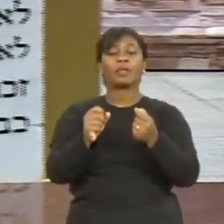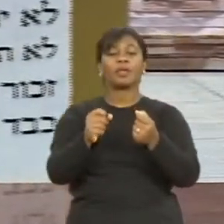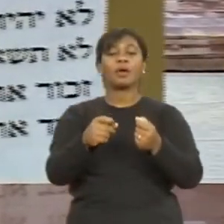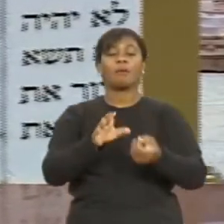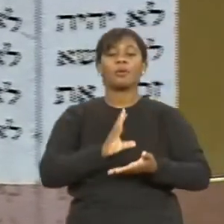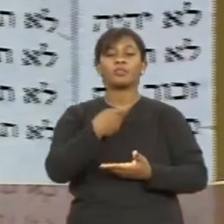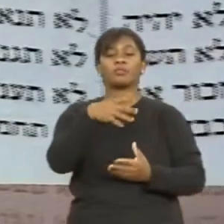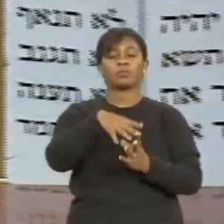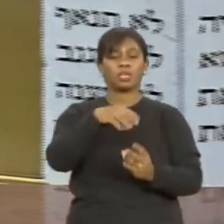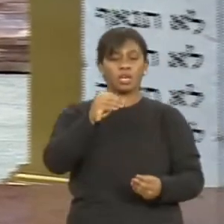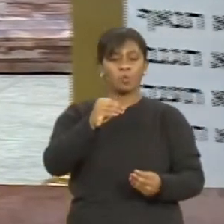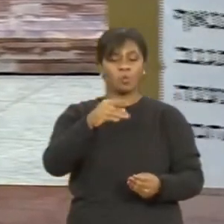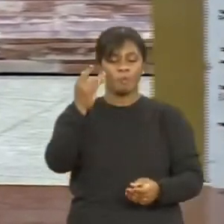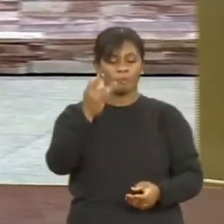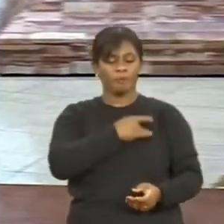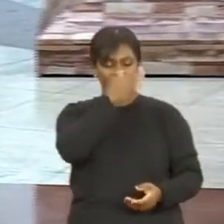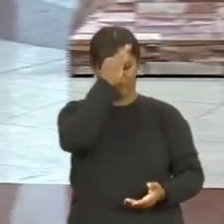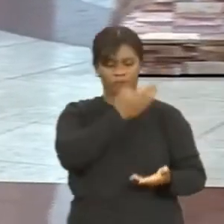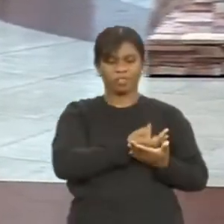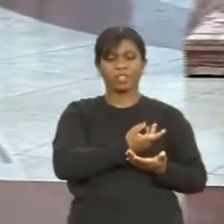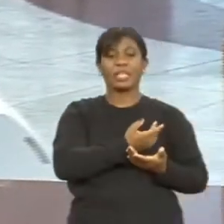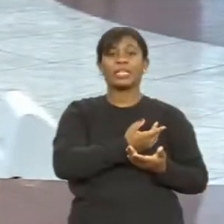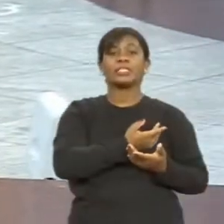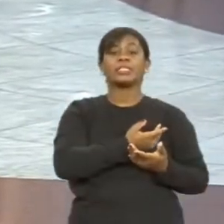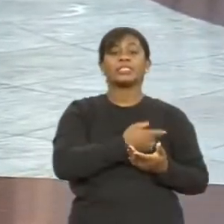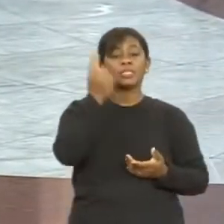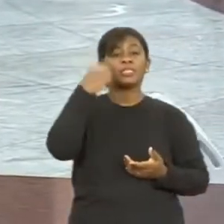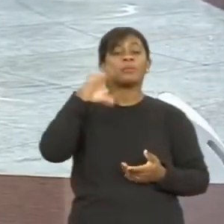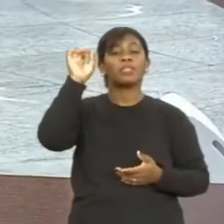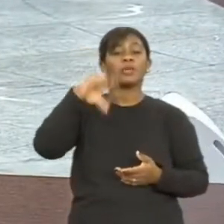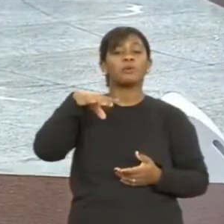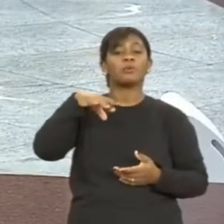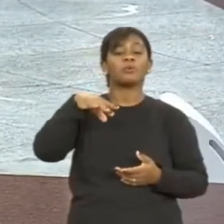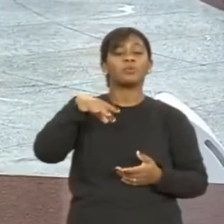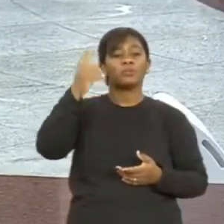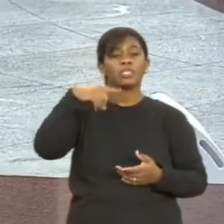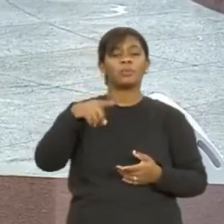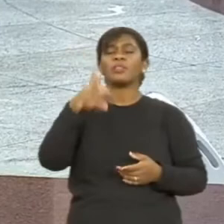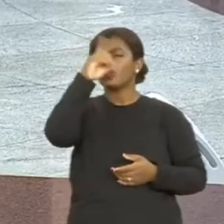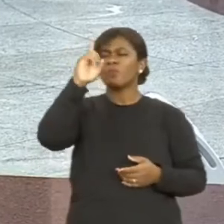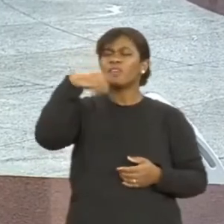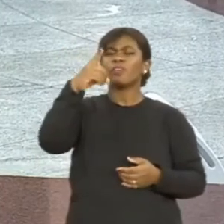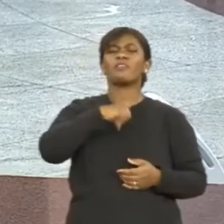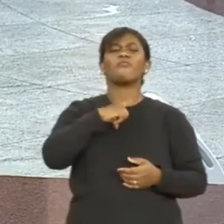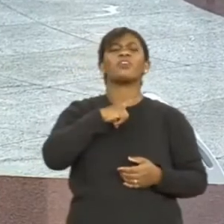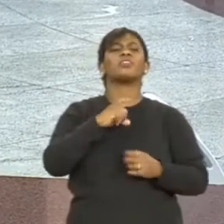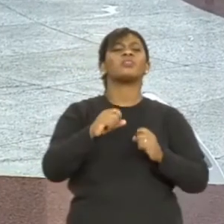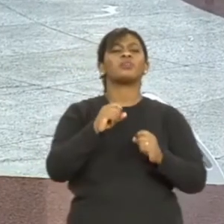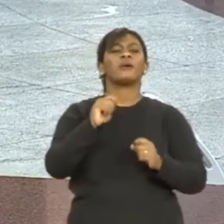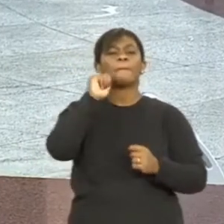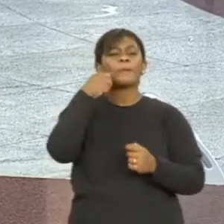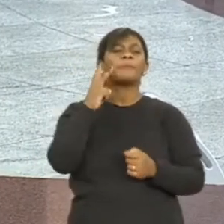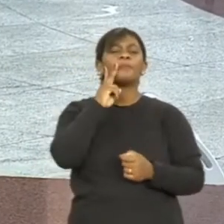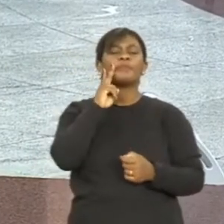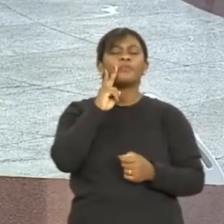semana nós estamos entrando na semana final, é a última semana. E domingo que vem vai ter a Santa Ceia. Será o domingo da verdade.